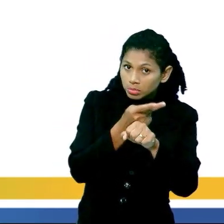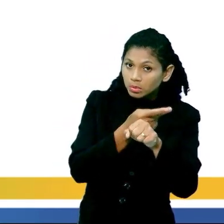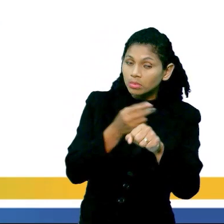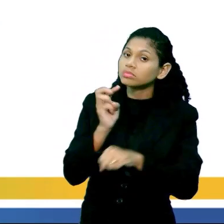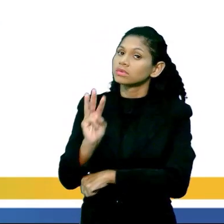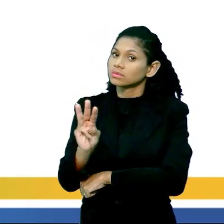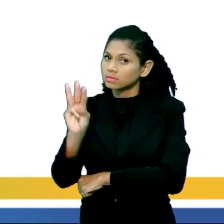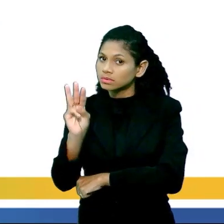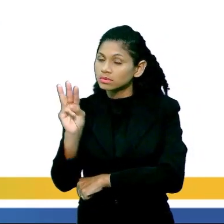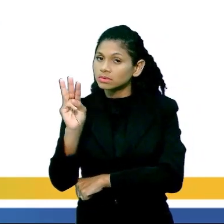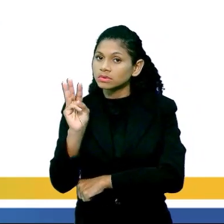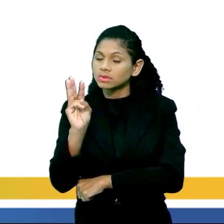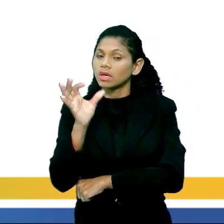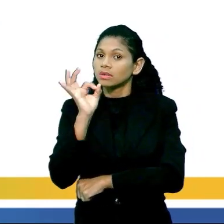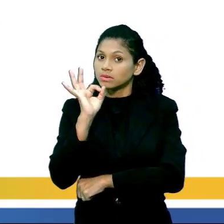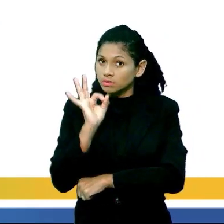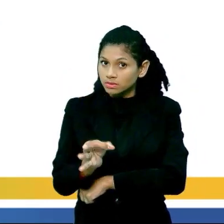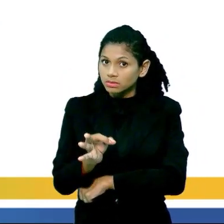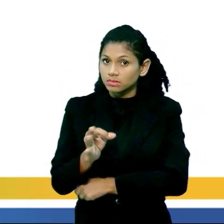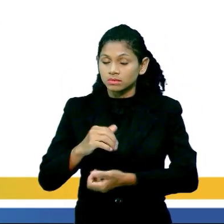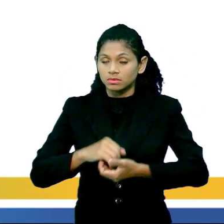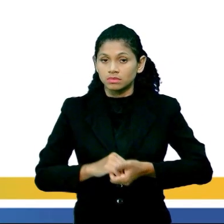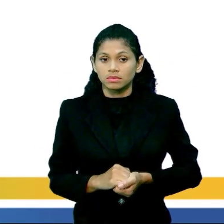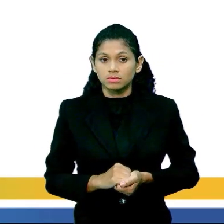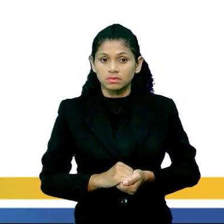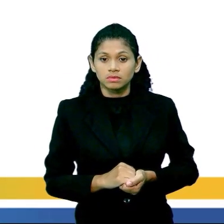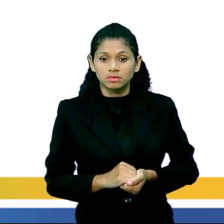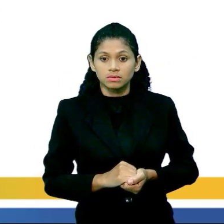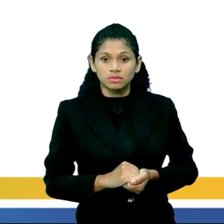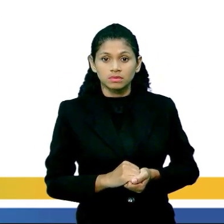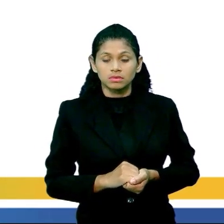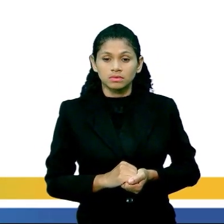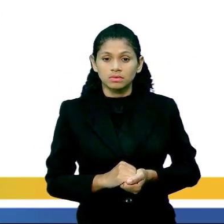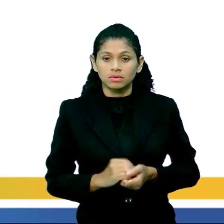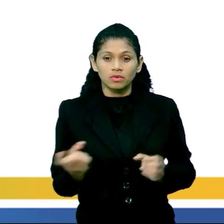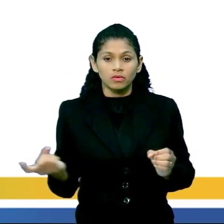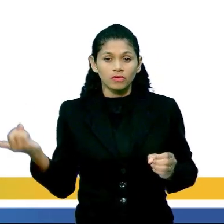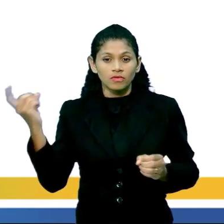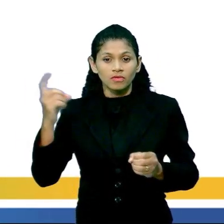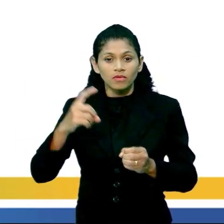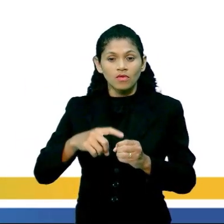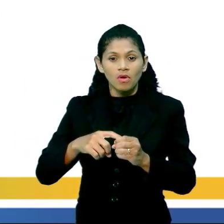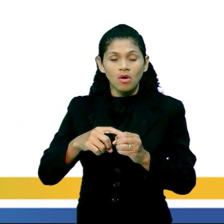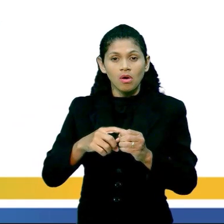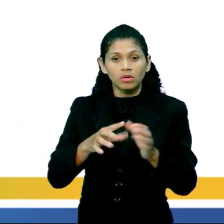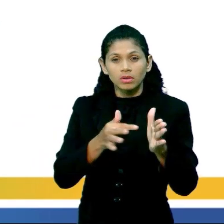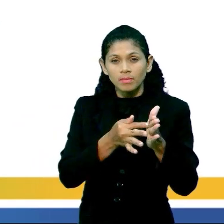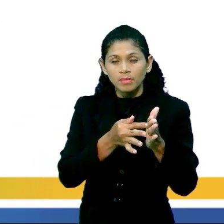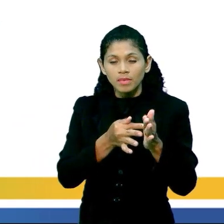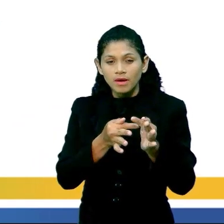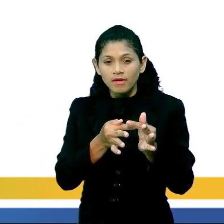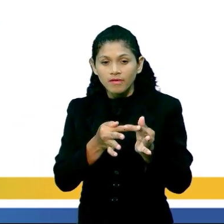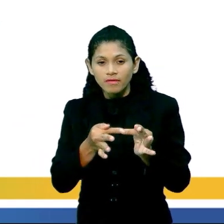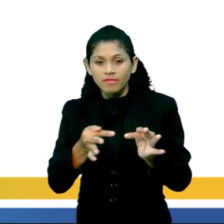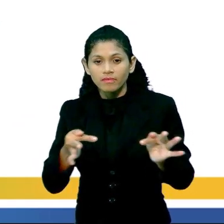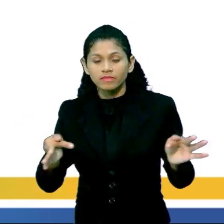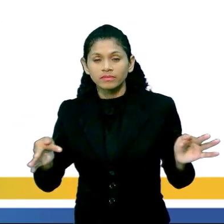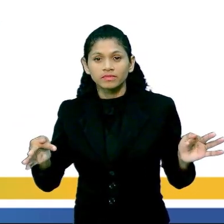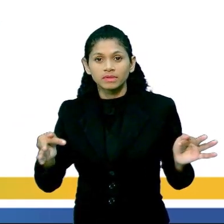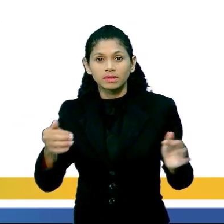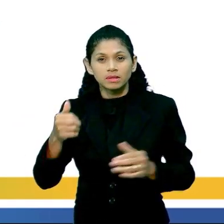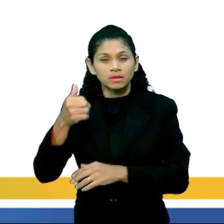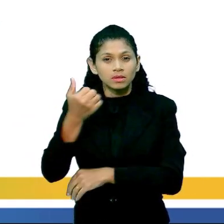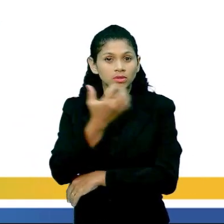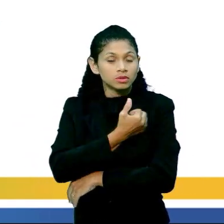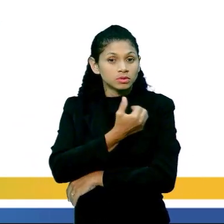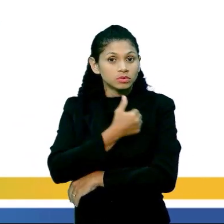vamos lá. Tensão, vamos voltar para a linha 18, né? Para a gente entender. Tá lá a palavra, ó. Contém sono